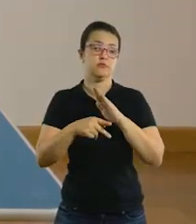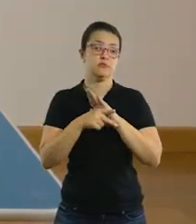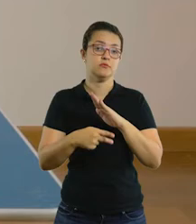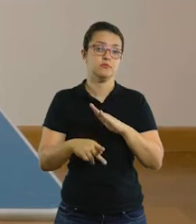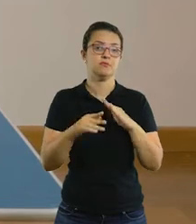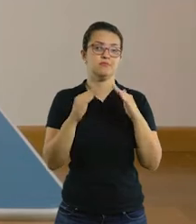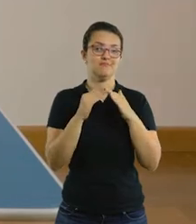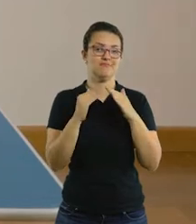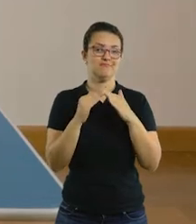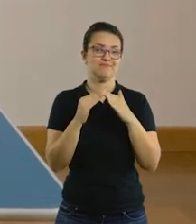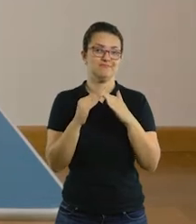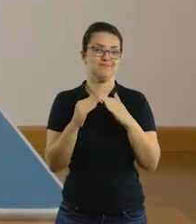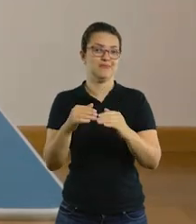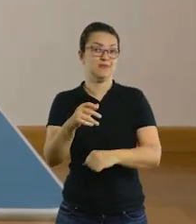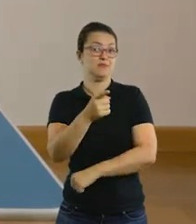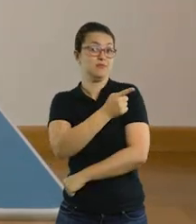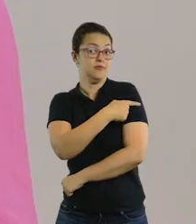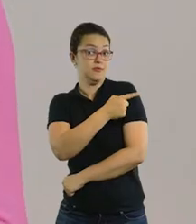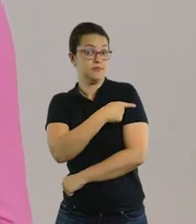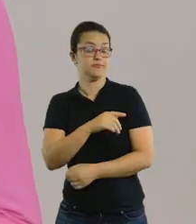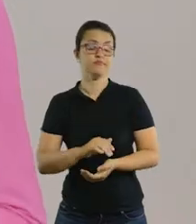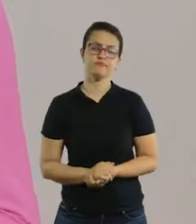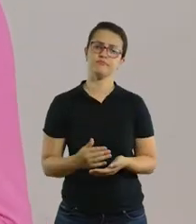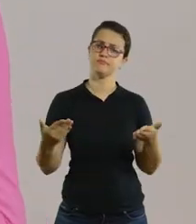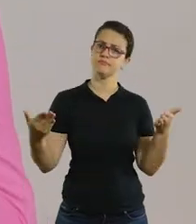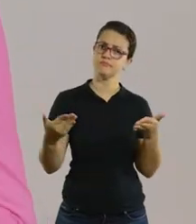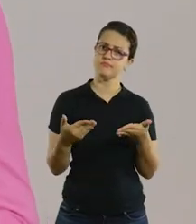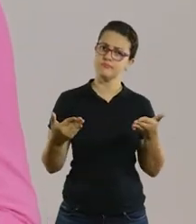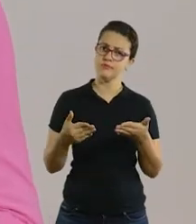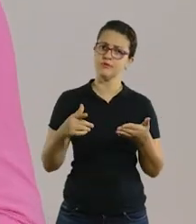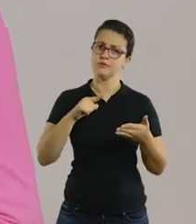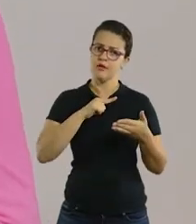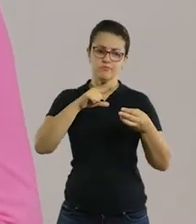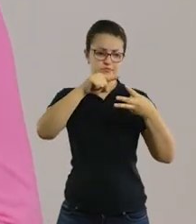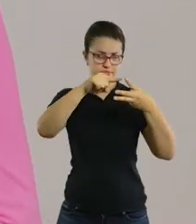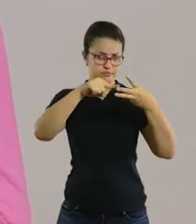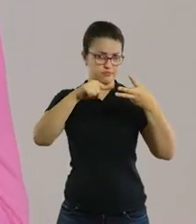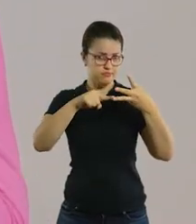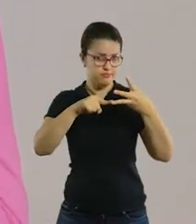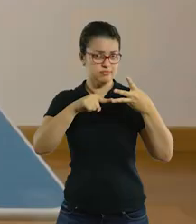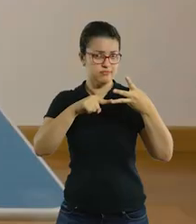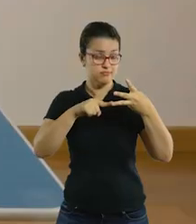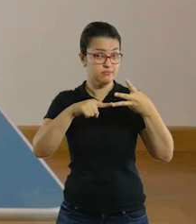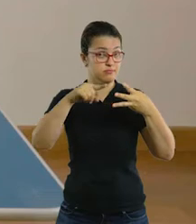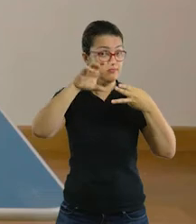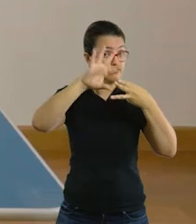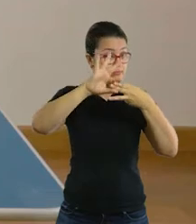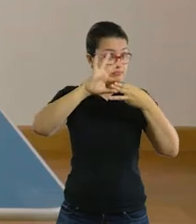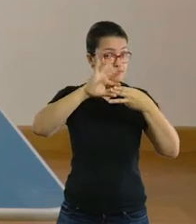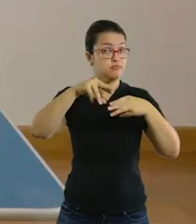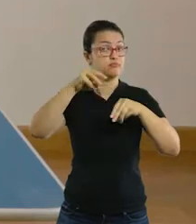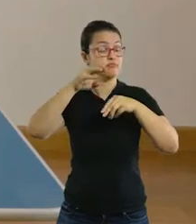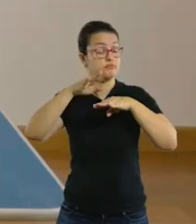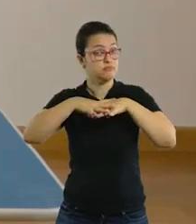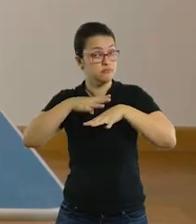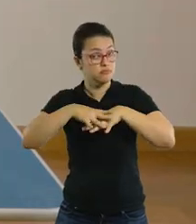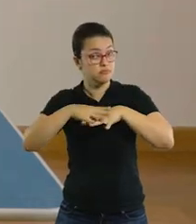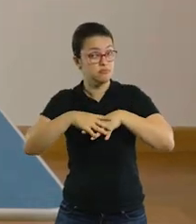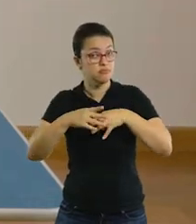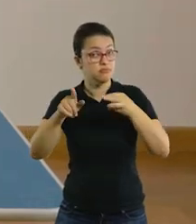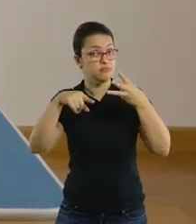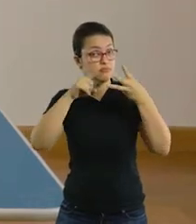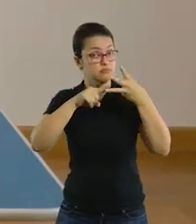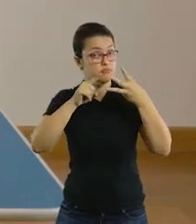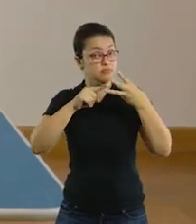do primeiro ano, tá bom? Hoje nós vamos fazer três atividades, tá? Duas de matemática e uma de